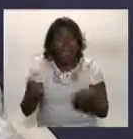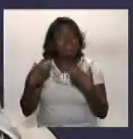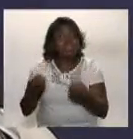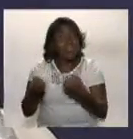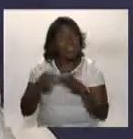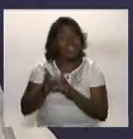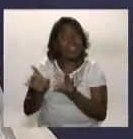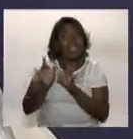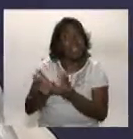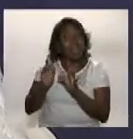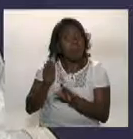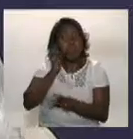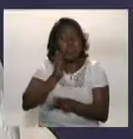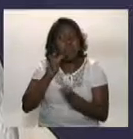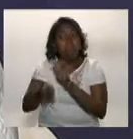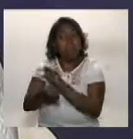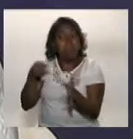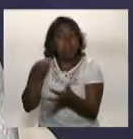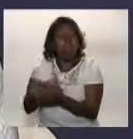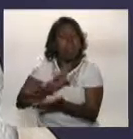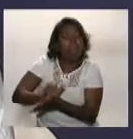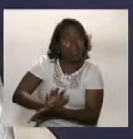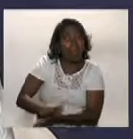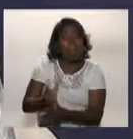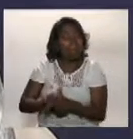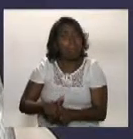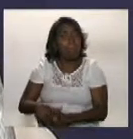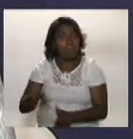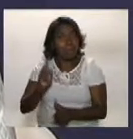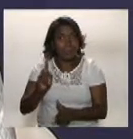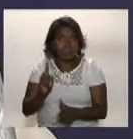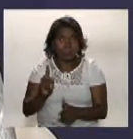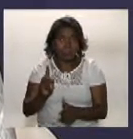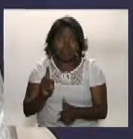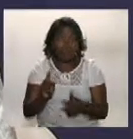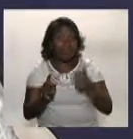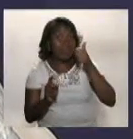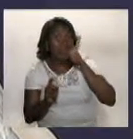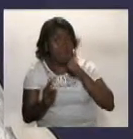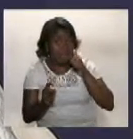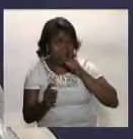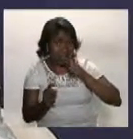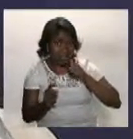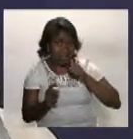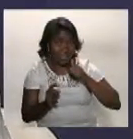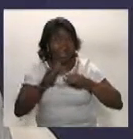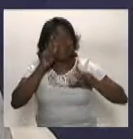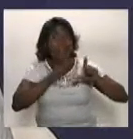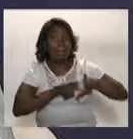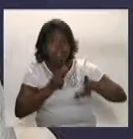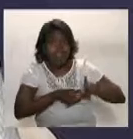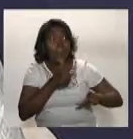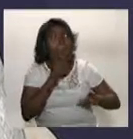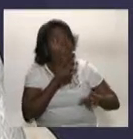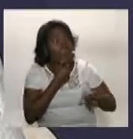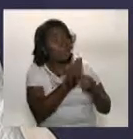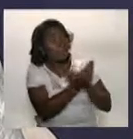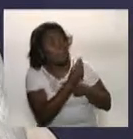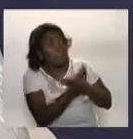né? Até de cantores, até aquelas músicas que a gente canta sem se aperceber, né? Então a gente vê que